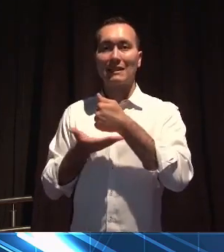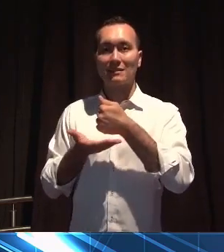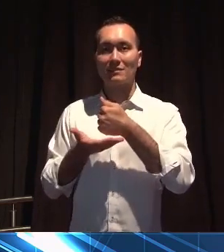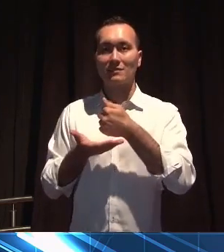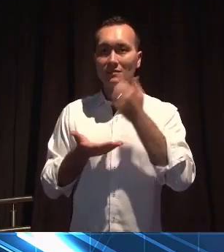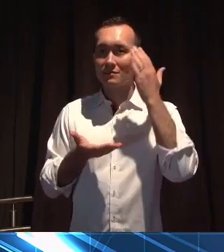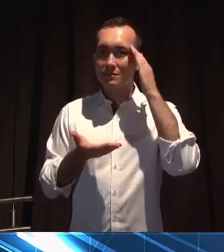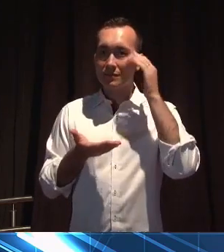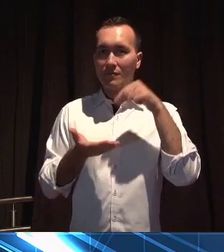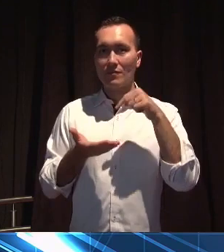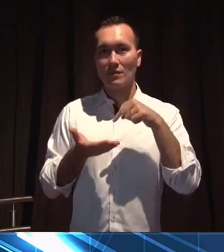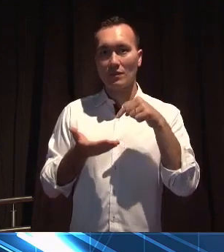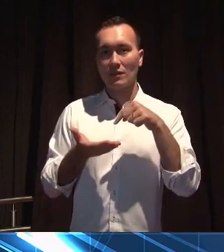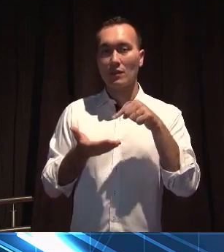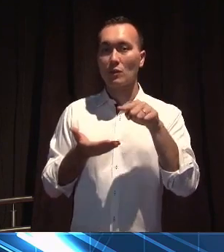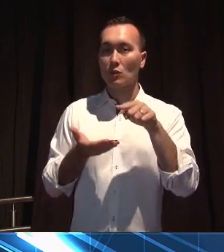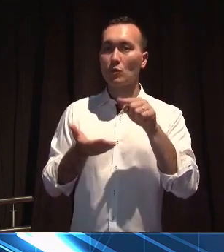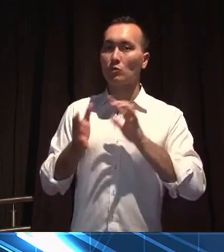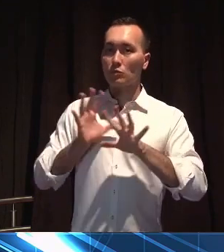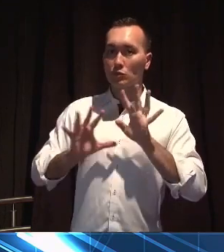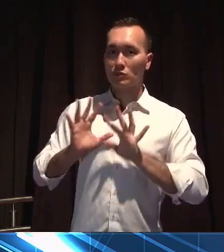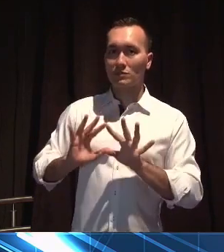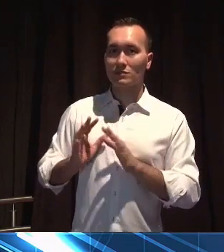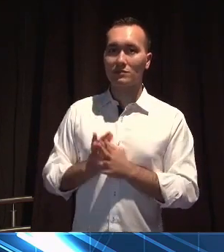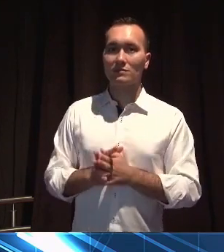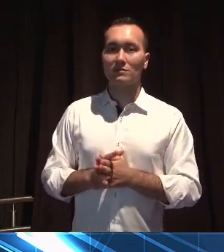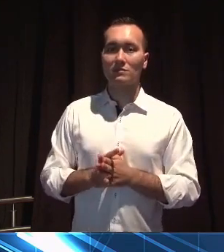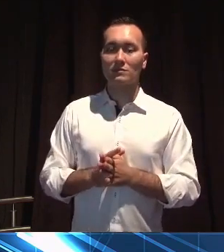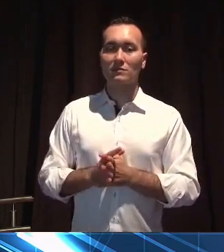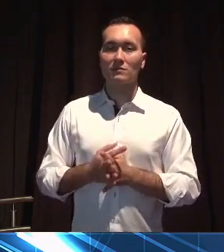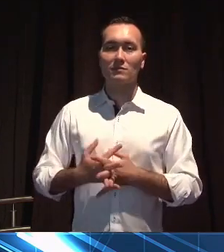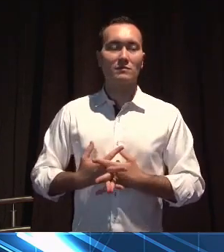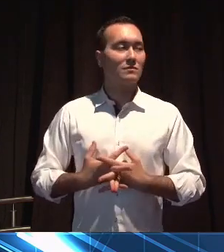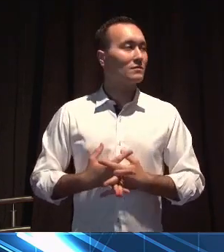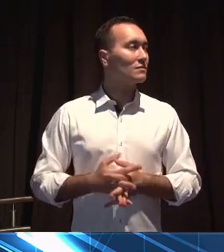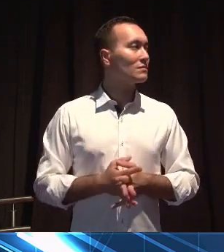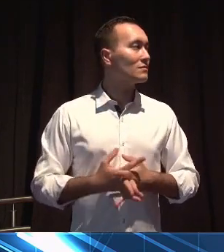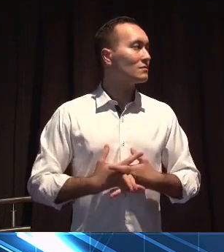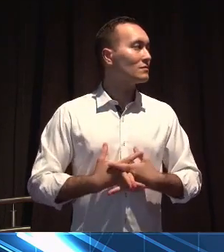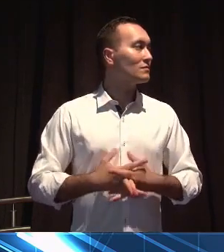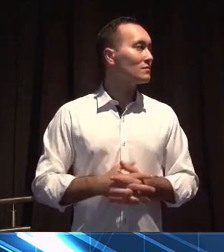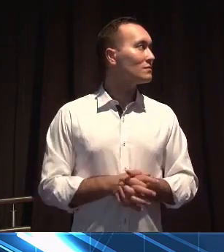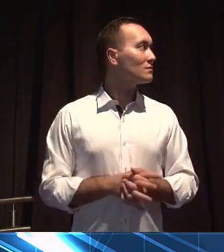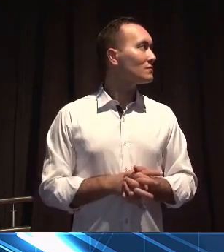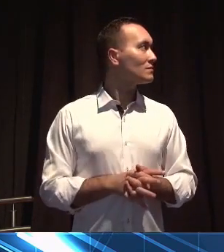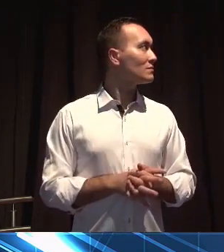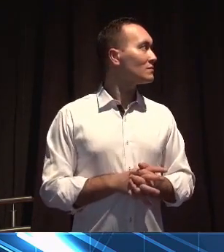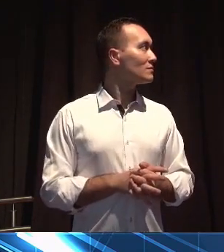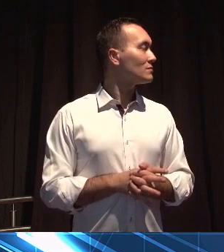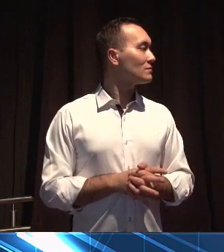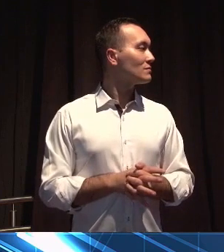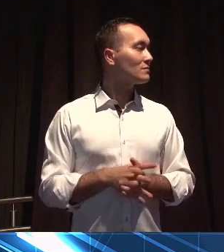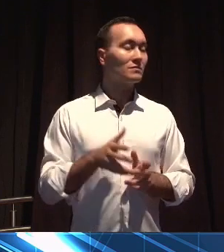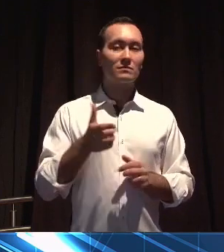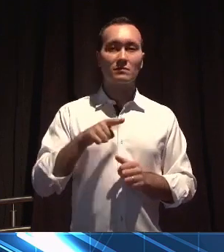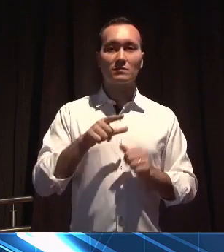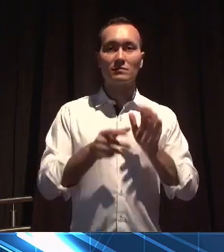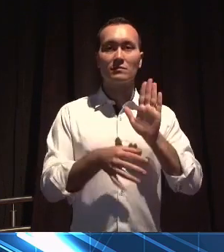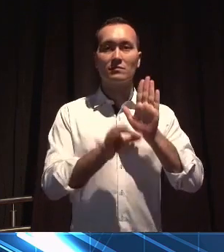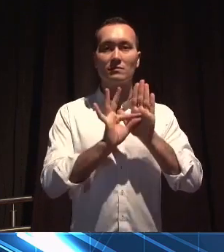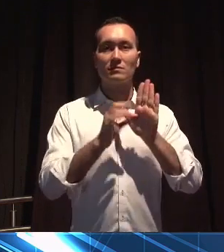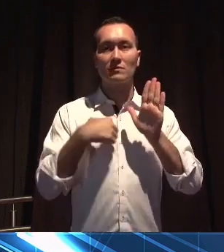que a mãe faz e mais um pouco então é e tem esse negócio quando eu aprendi já eu pensei que